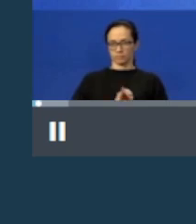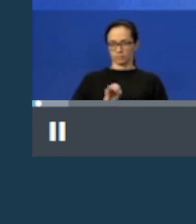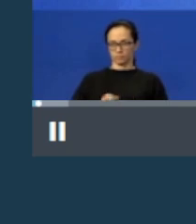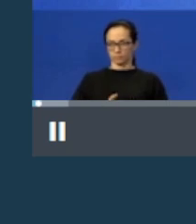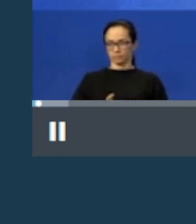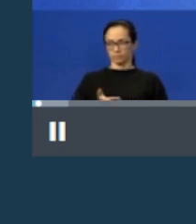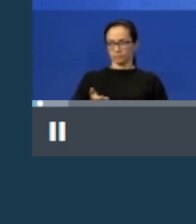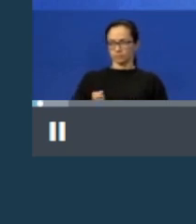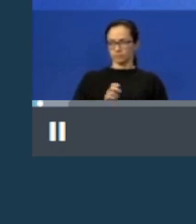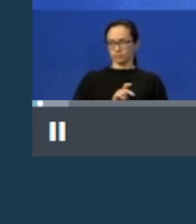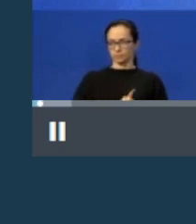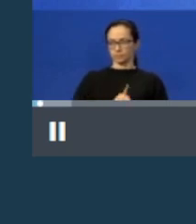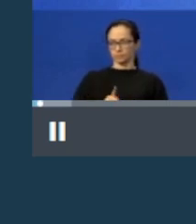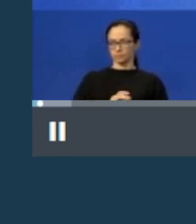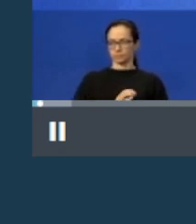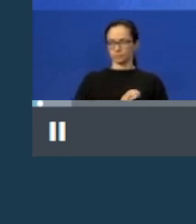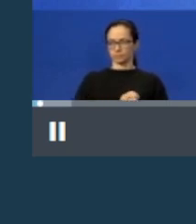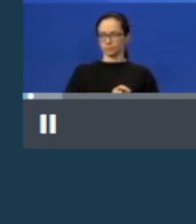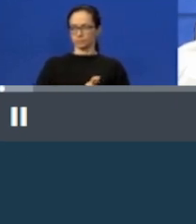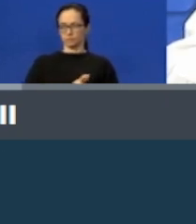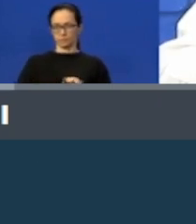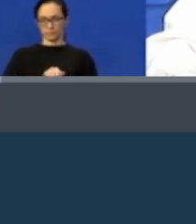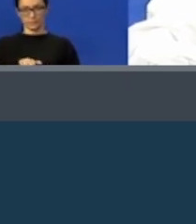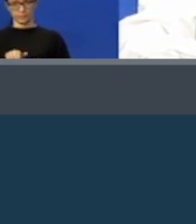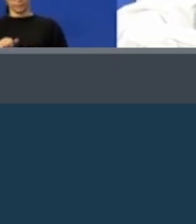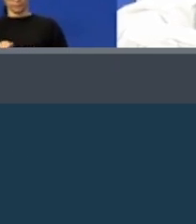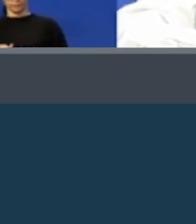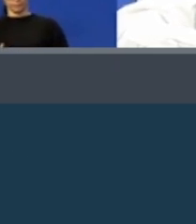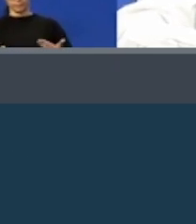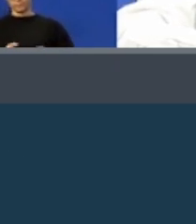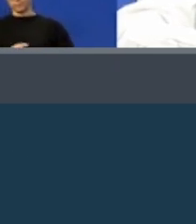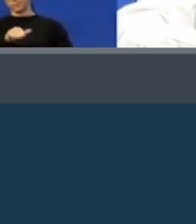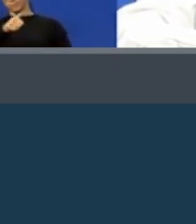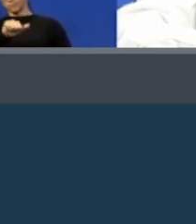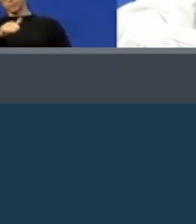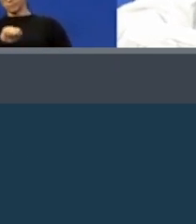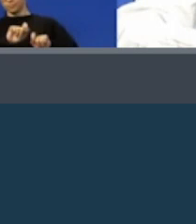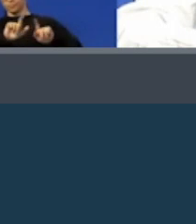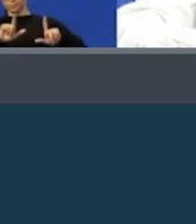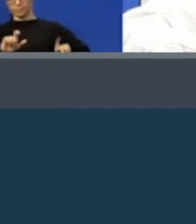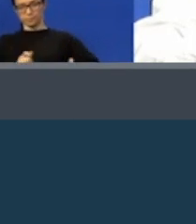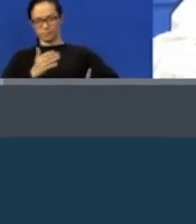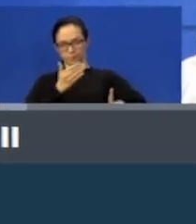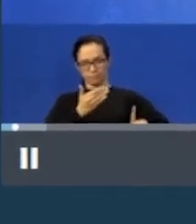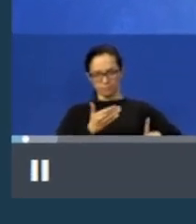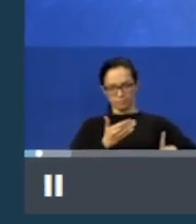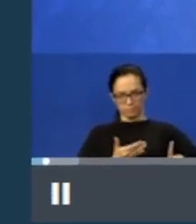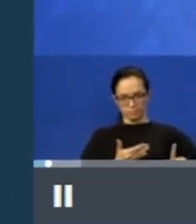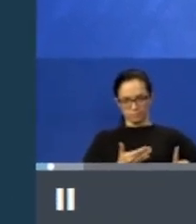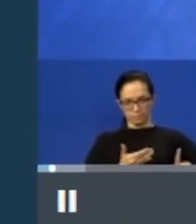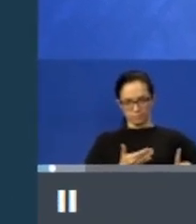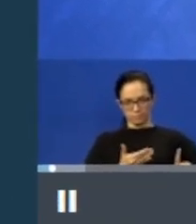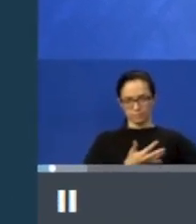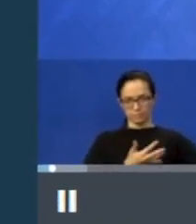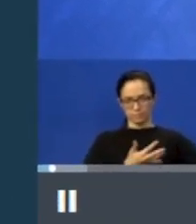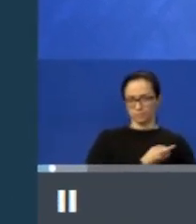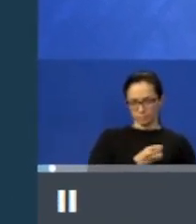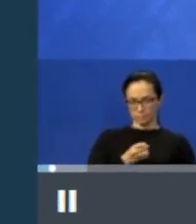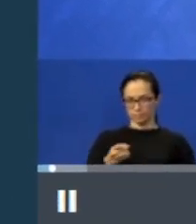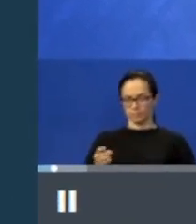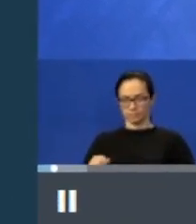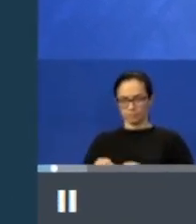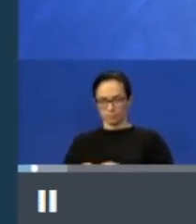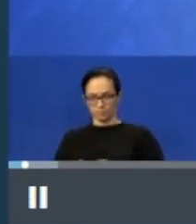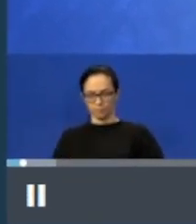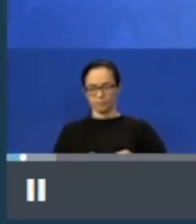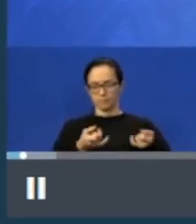Professora Corina, nós vamos dar início à disciplina de avaliação diagnóstica da unidade 1. Essa disciplina ela vai abordar os principais métodos